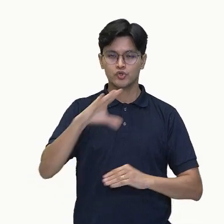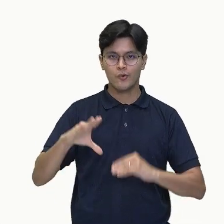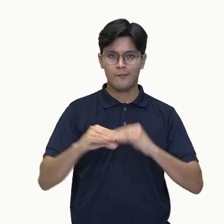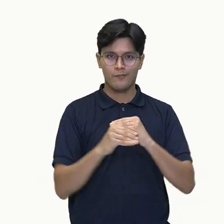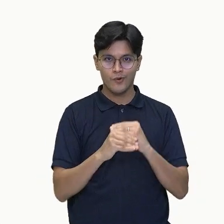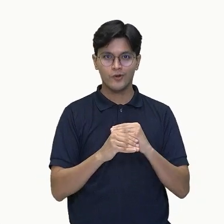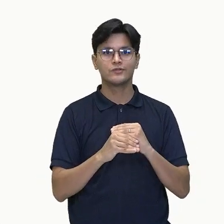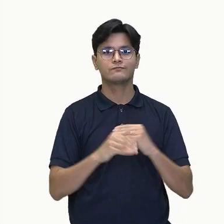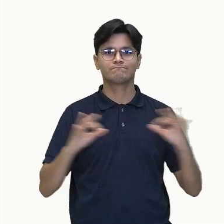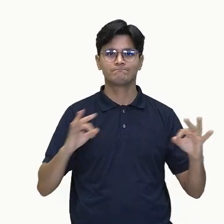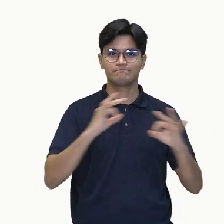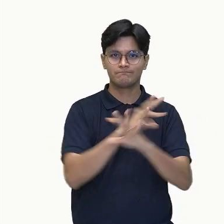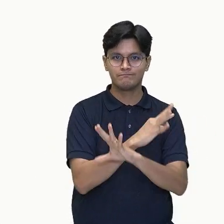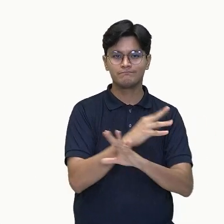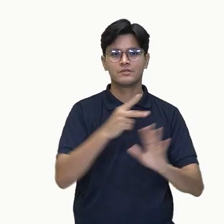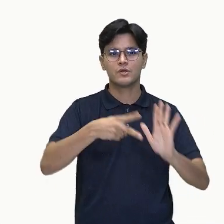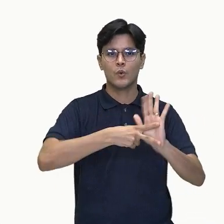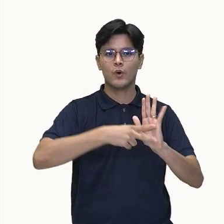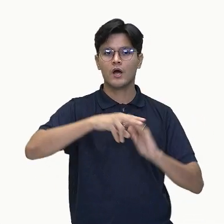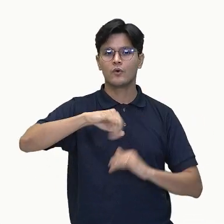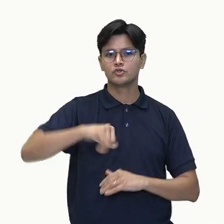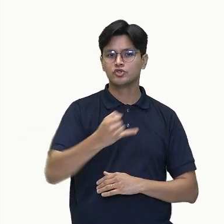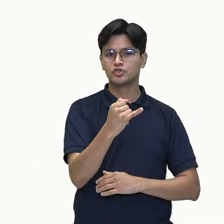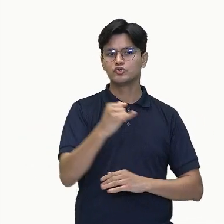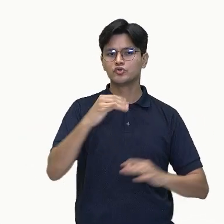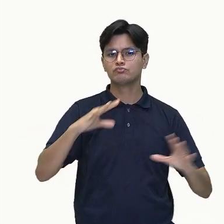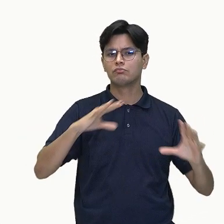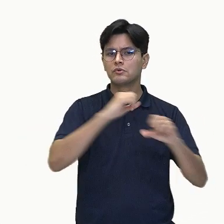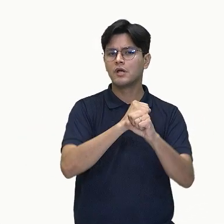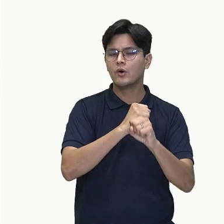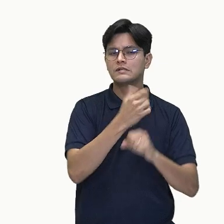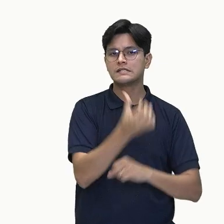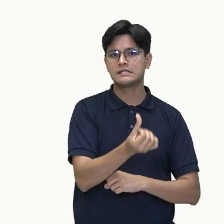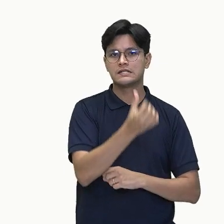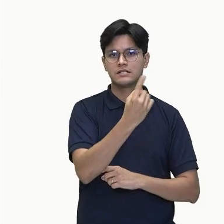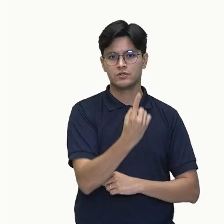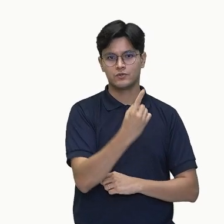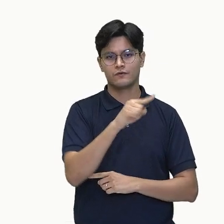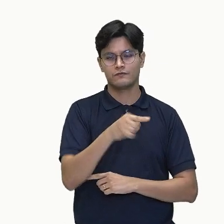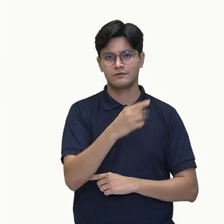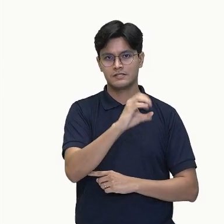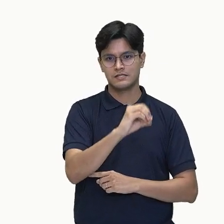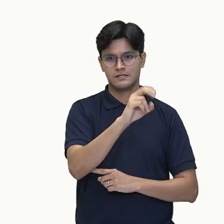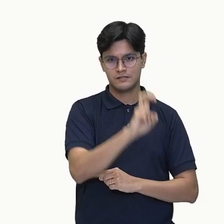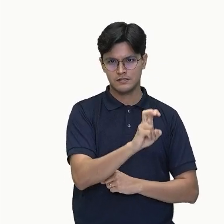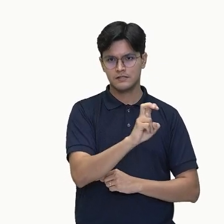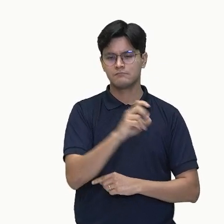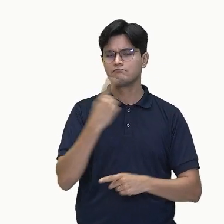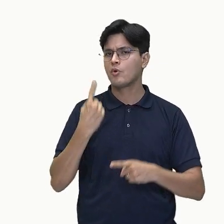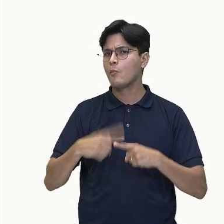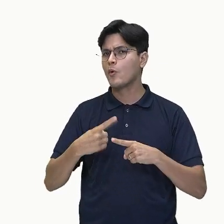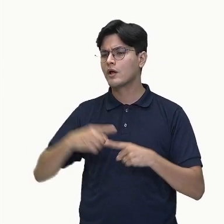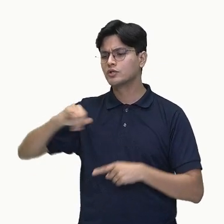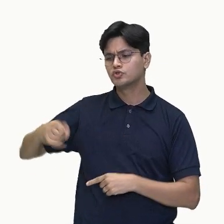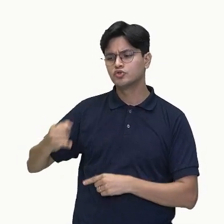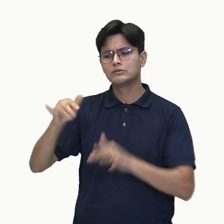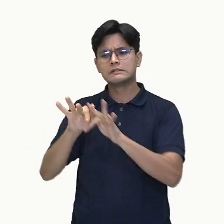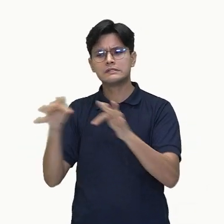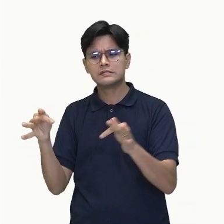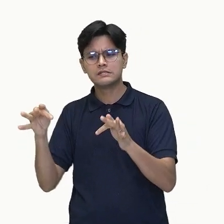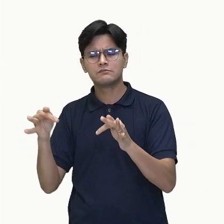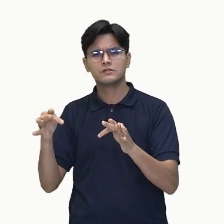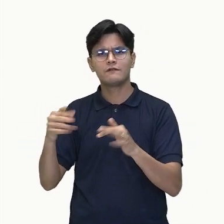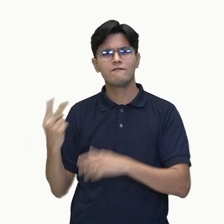61,05. Por que os juros simples teve um valor menor? Porque para juros simples, pessoal, esse valor